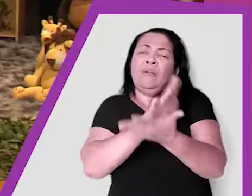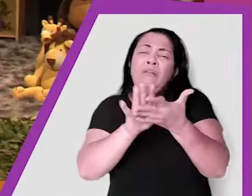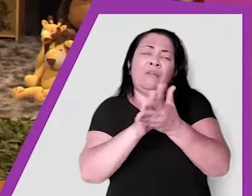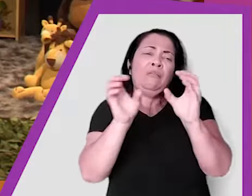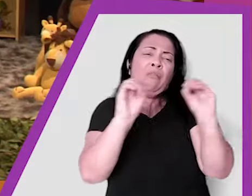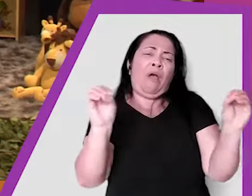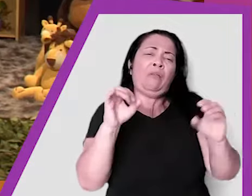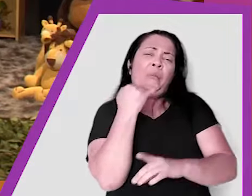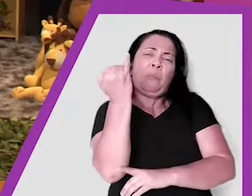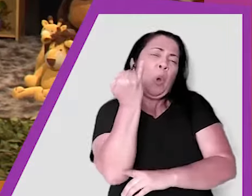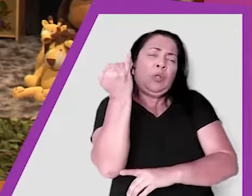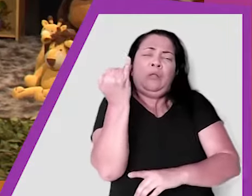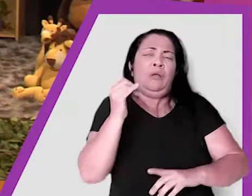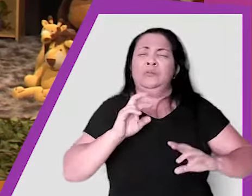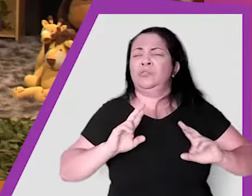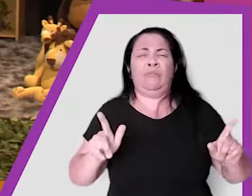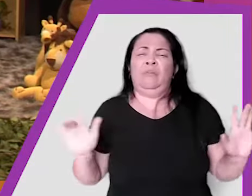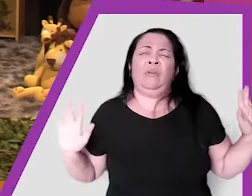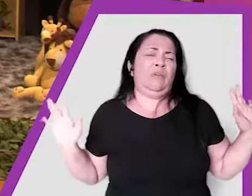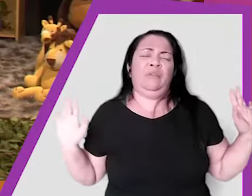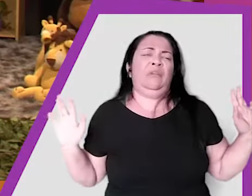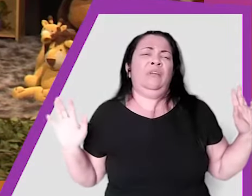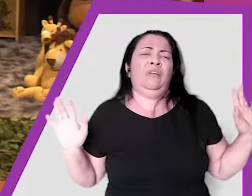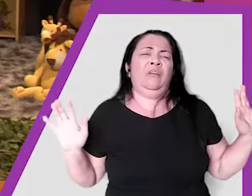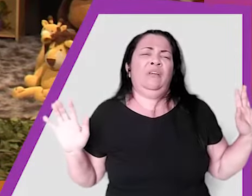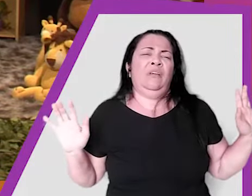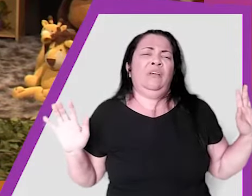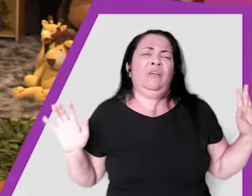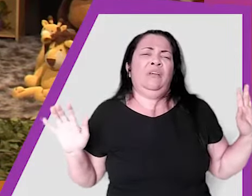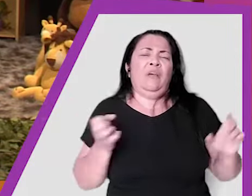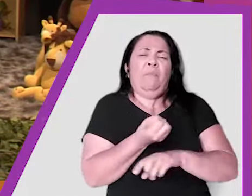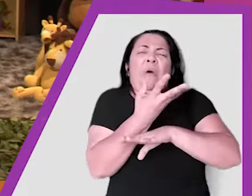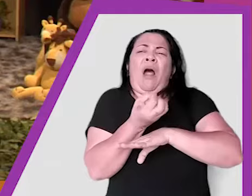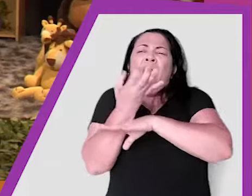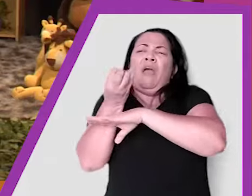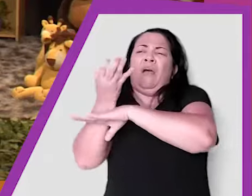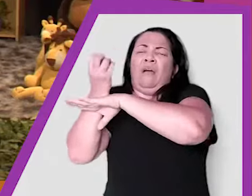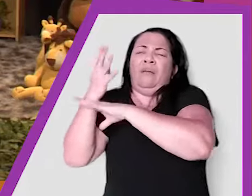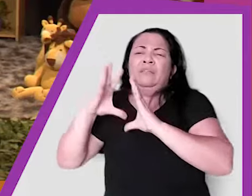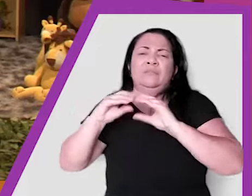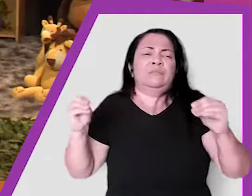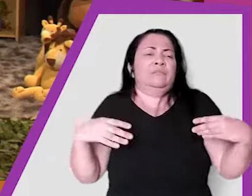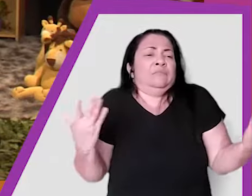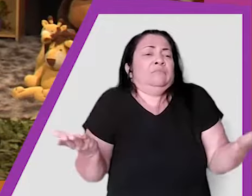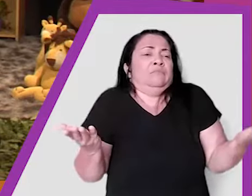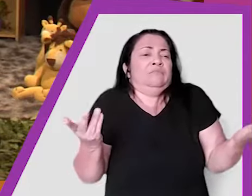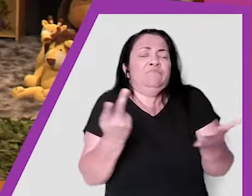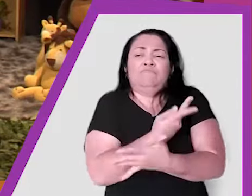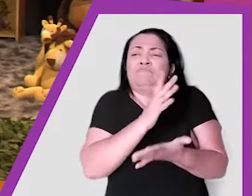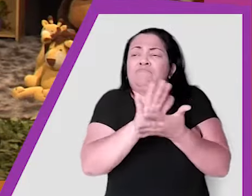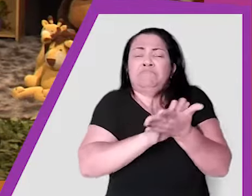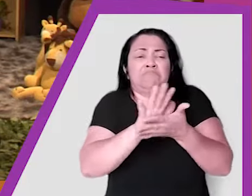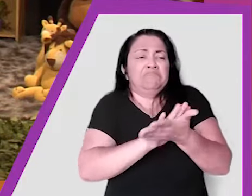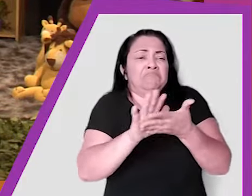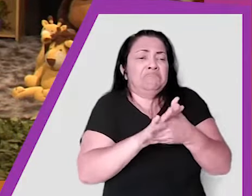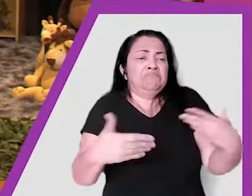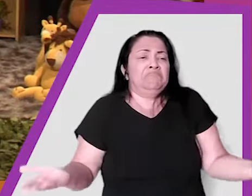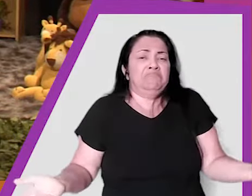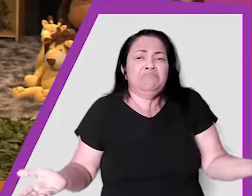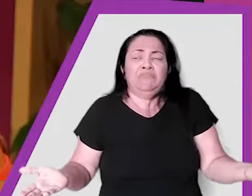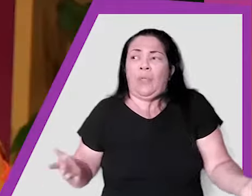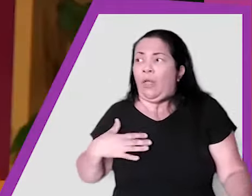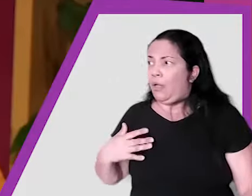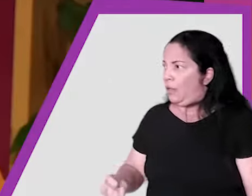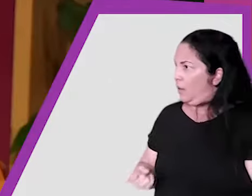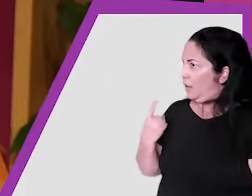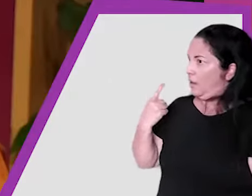esse mico-leão desaparecer? Nada, gente, não vai acontecer nada. Não, não tem a menor importância isso aí. Sabe, tipo, se a baleia jubarte sumir? E